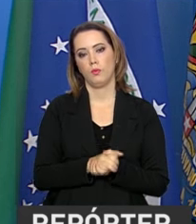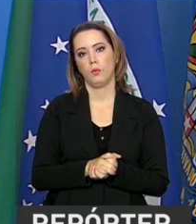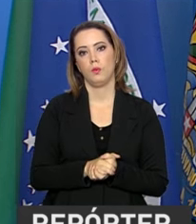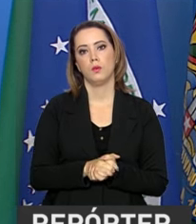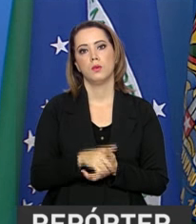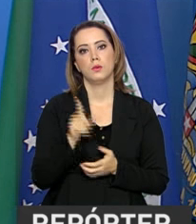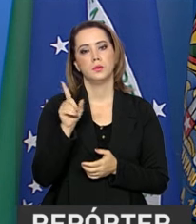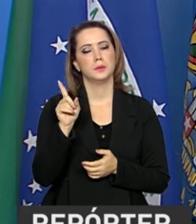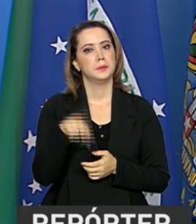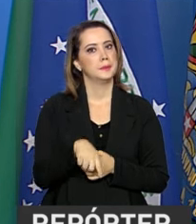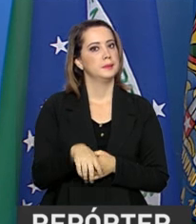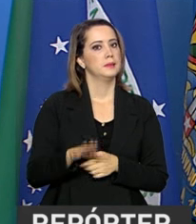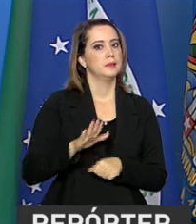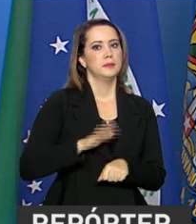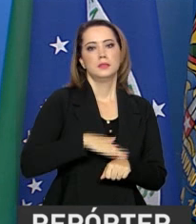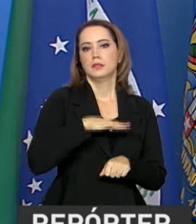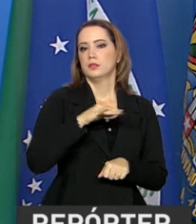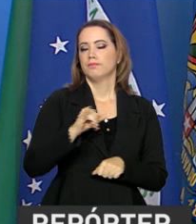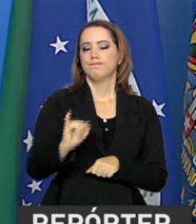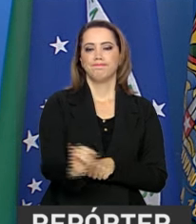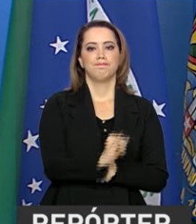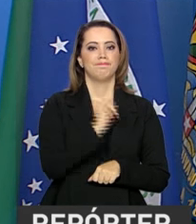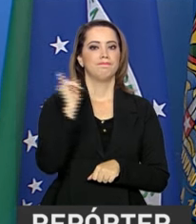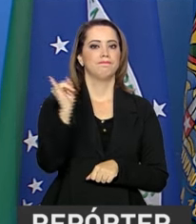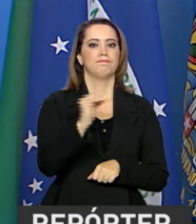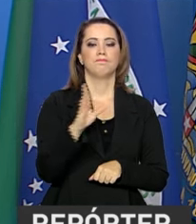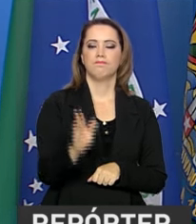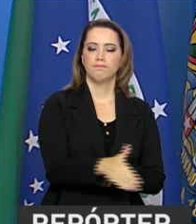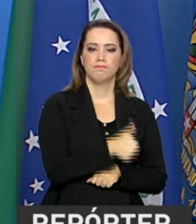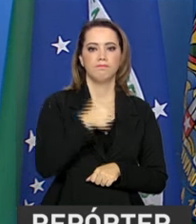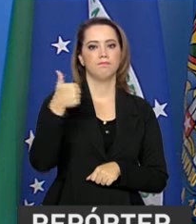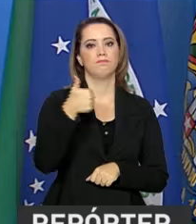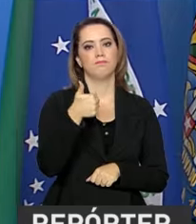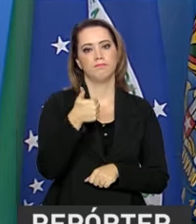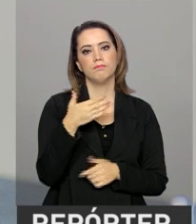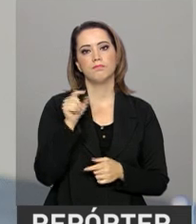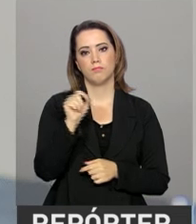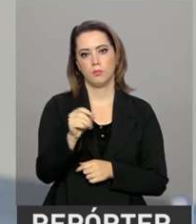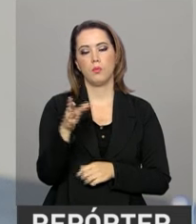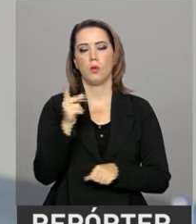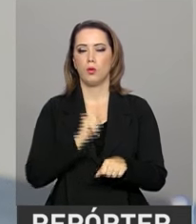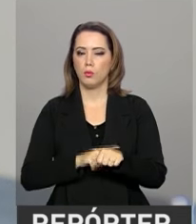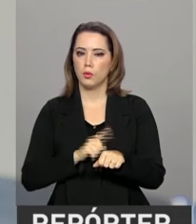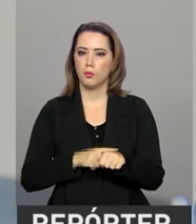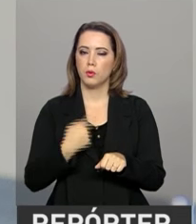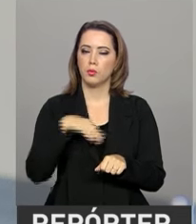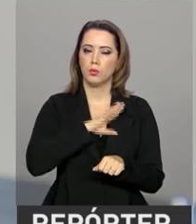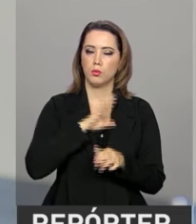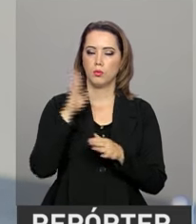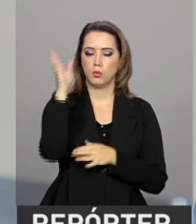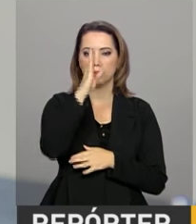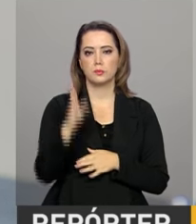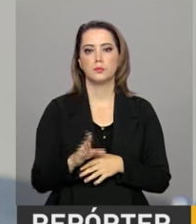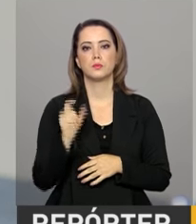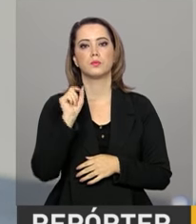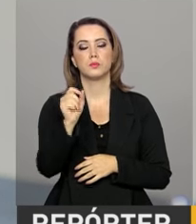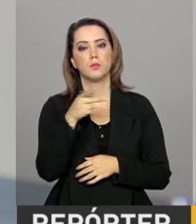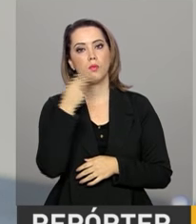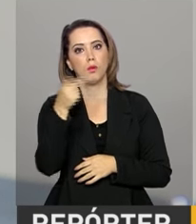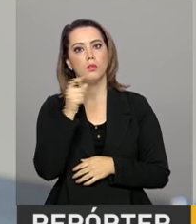dos mais adequados para o momento que passa o país. Segundo Michel Temer, o governo tem feito um